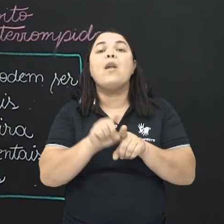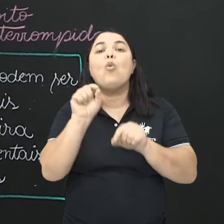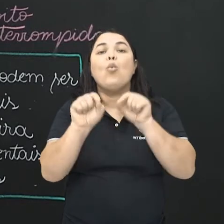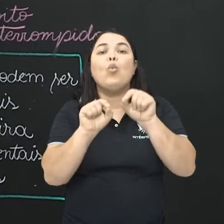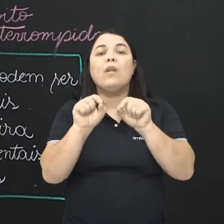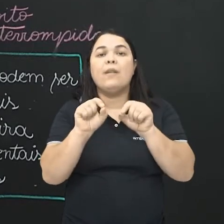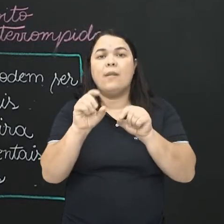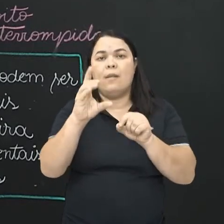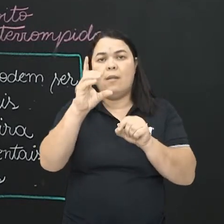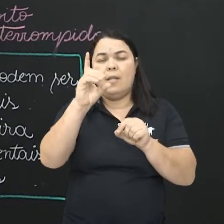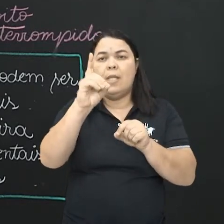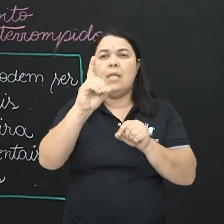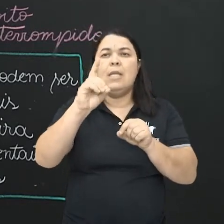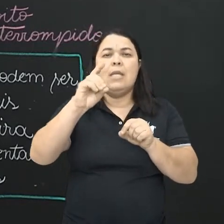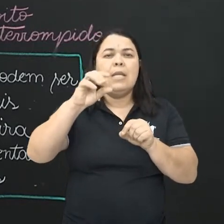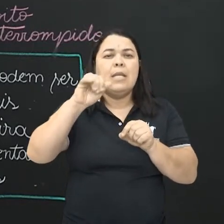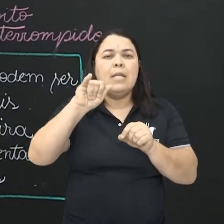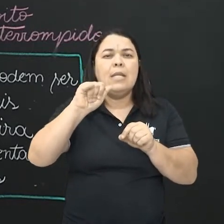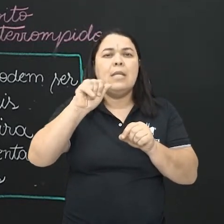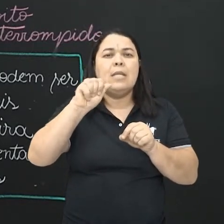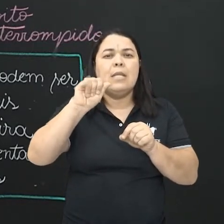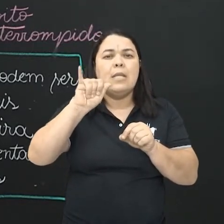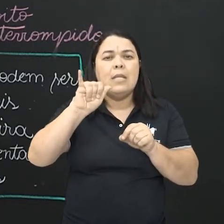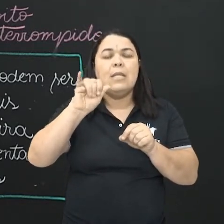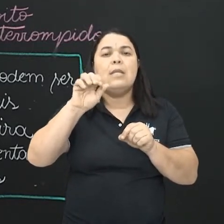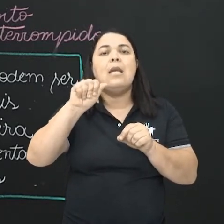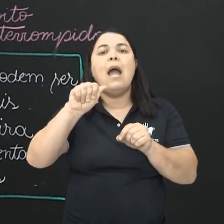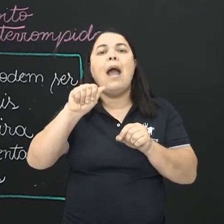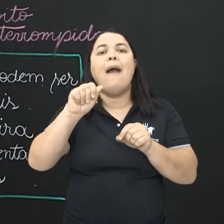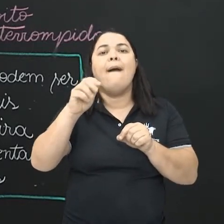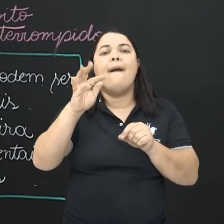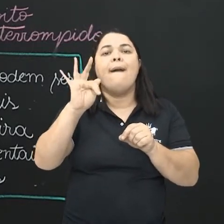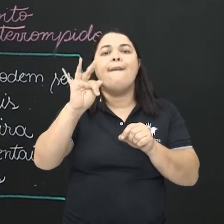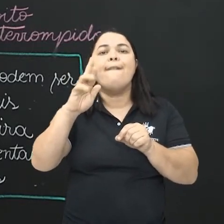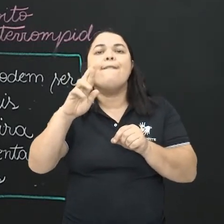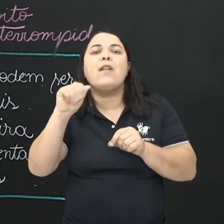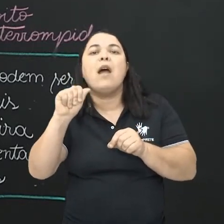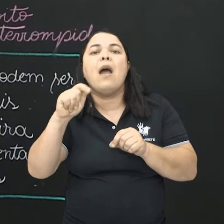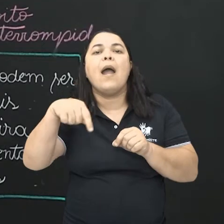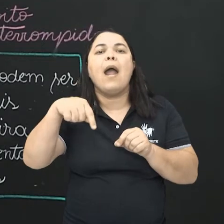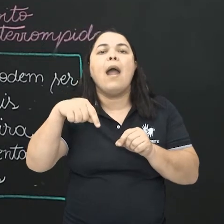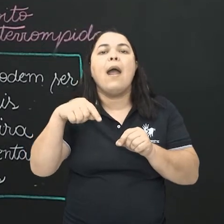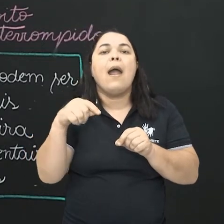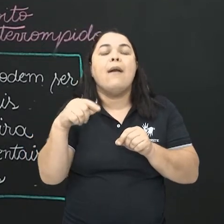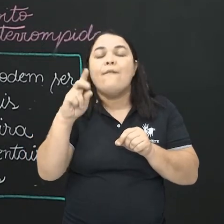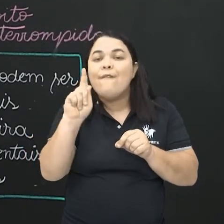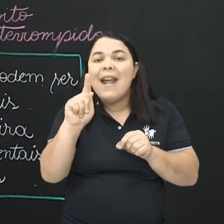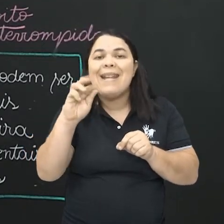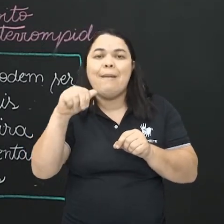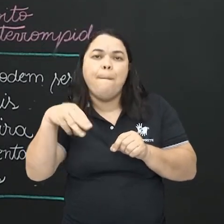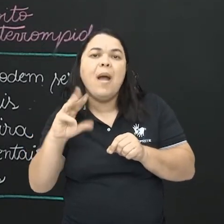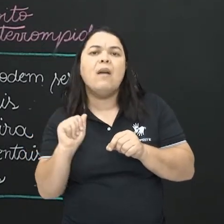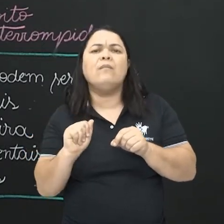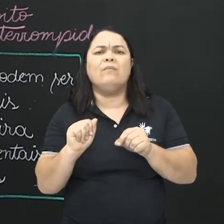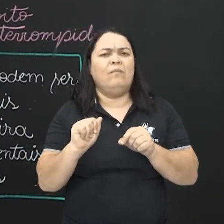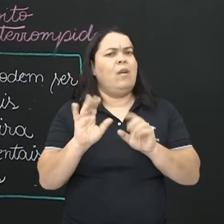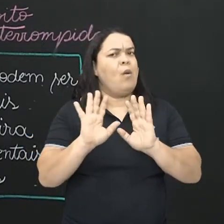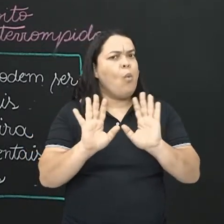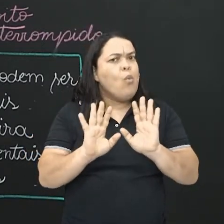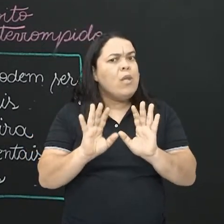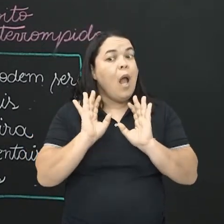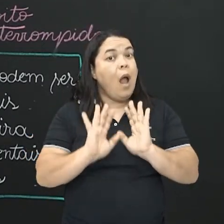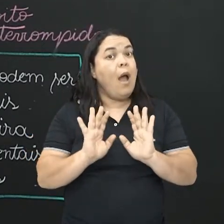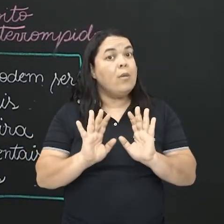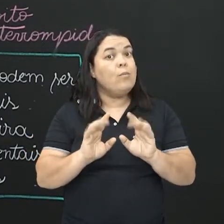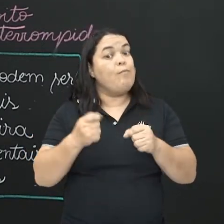O diafragma ele deve ser totalmente seguir toda uma orientação médica, porque não é qualquer um, a medida deve ser